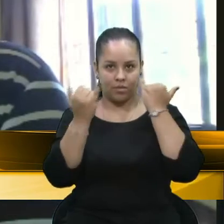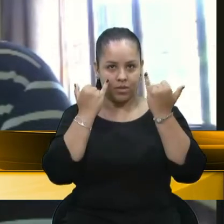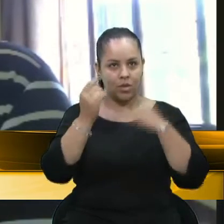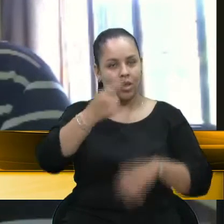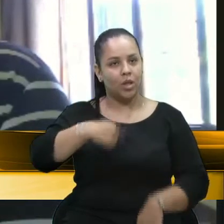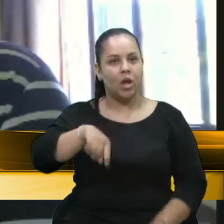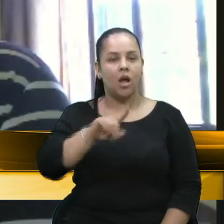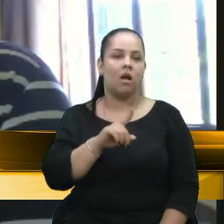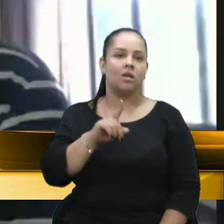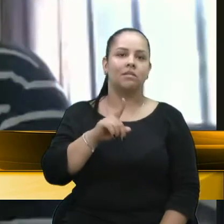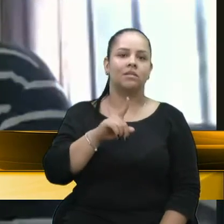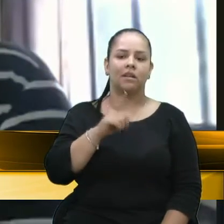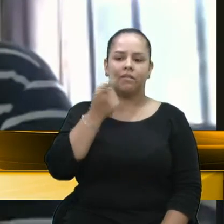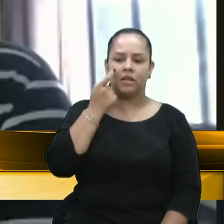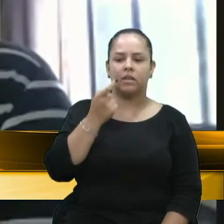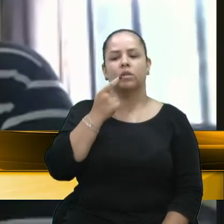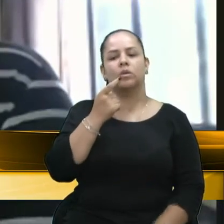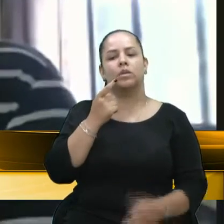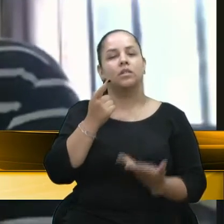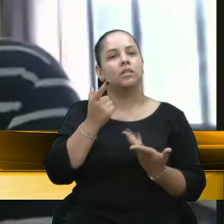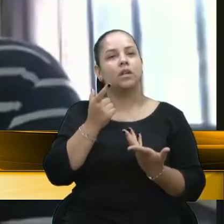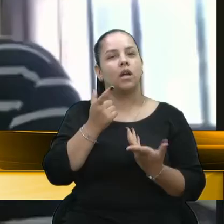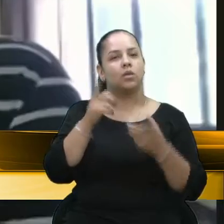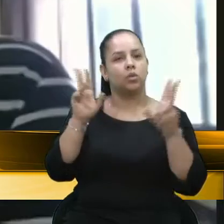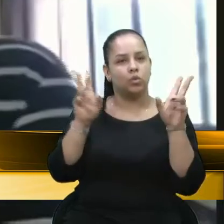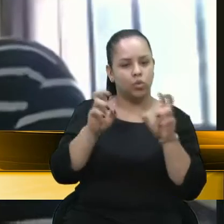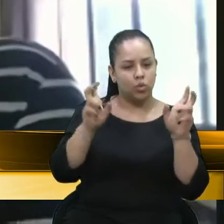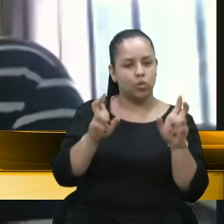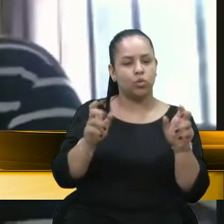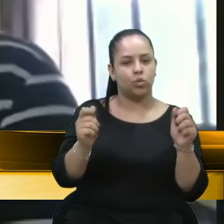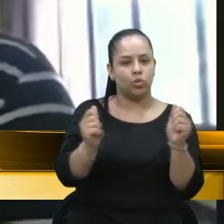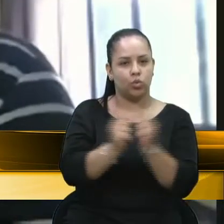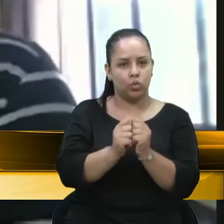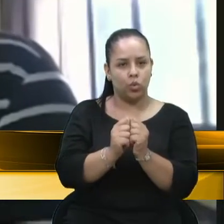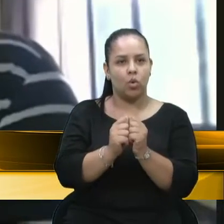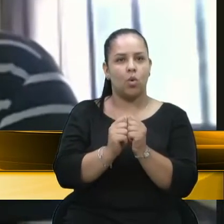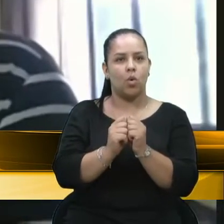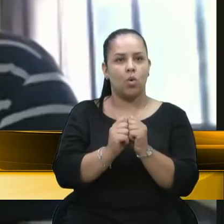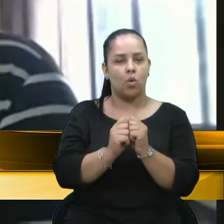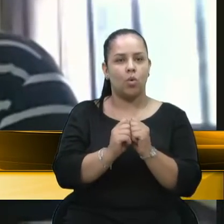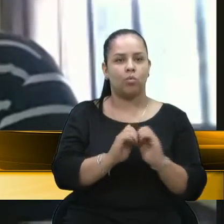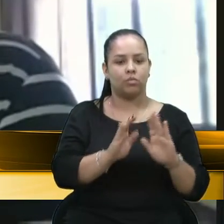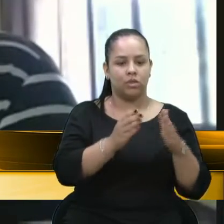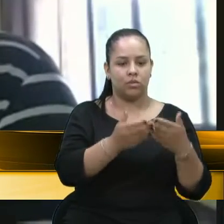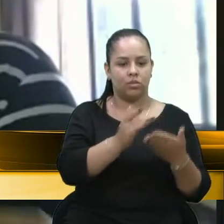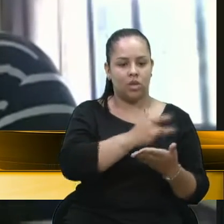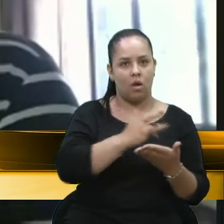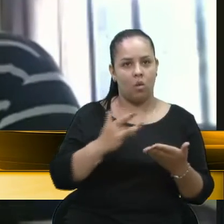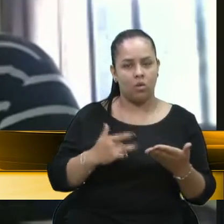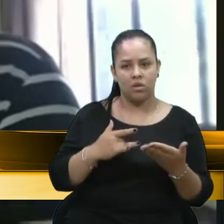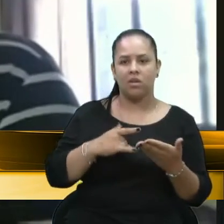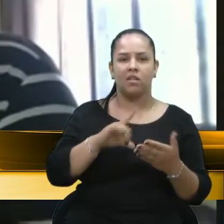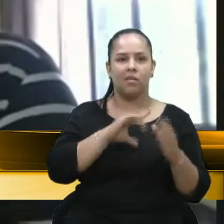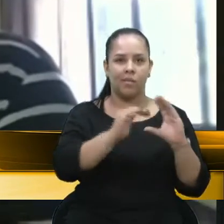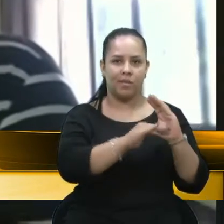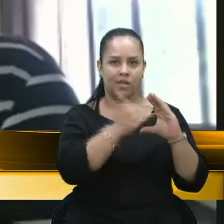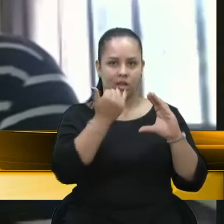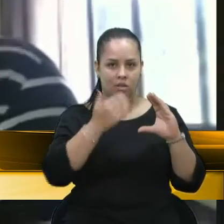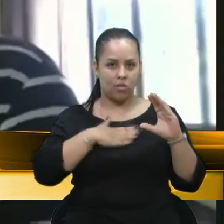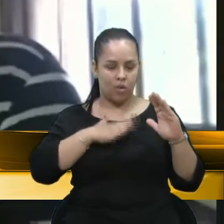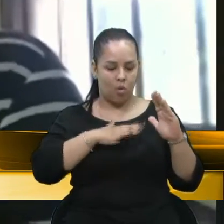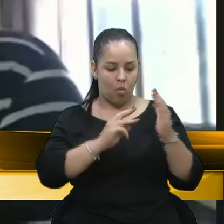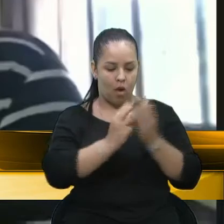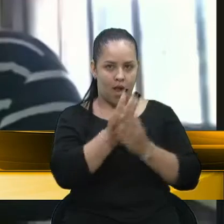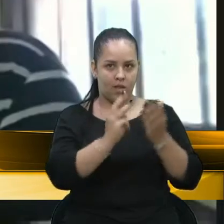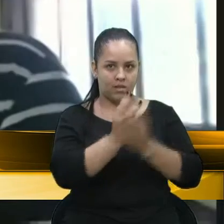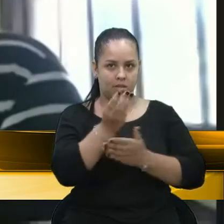Municipal de Saúde, e eu acabo de receber uma mensagem pelo WhatsApp, né, da